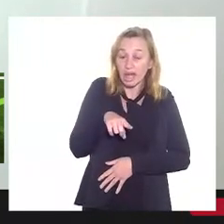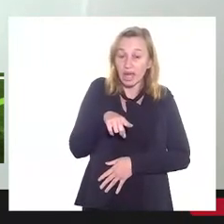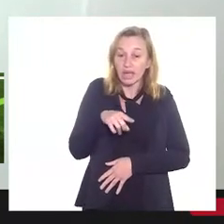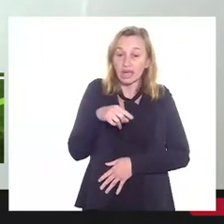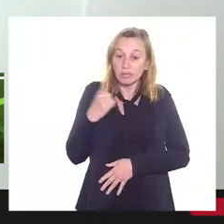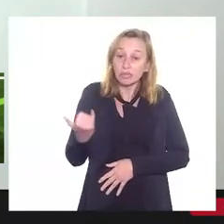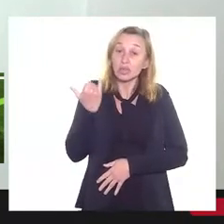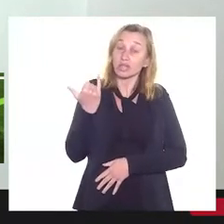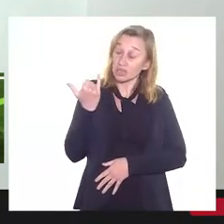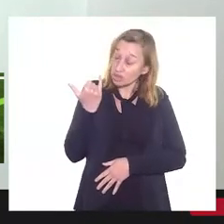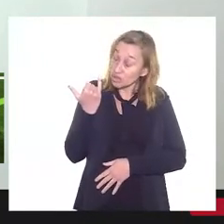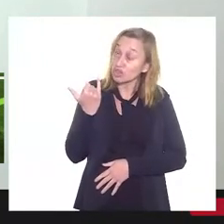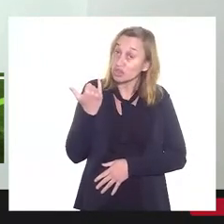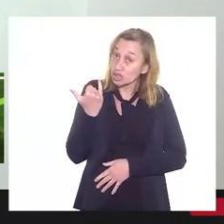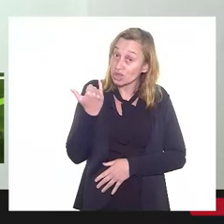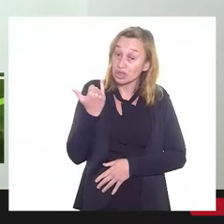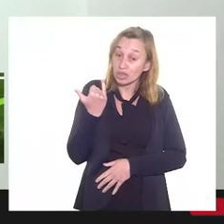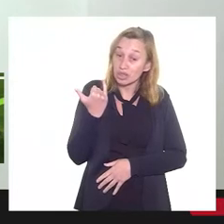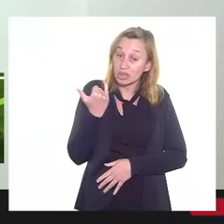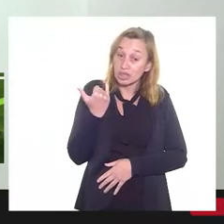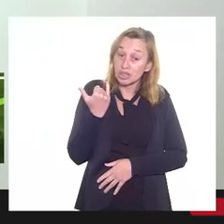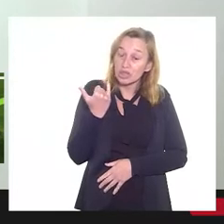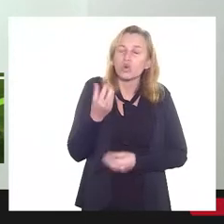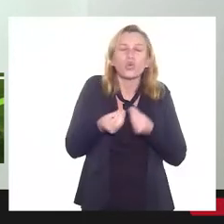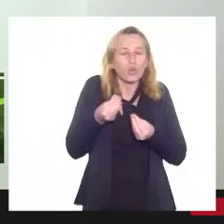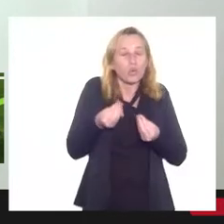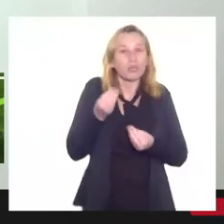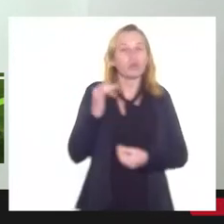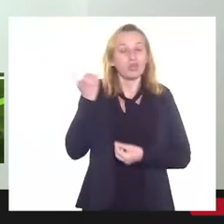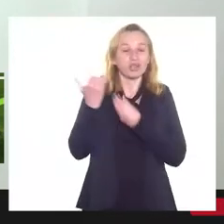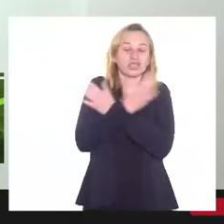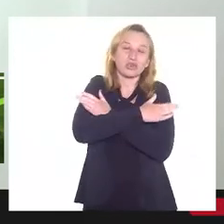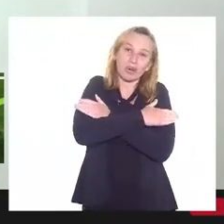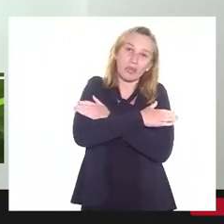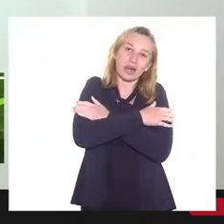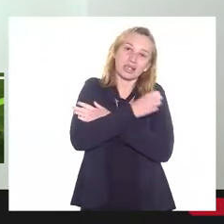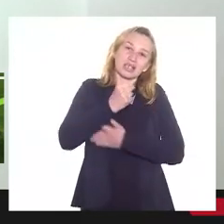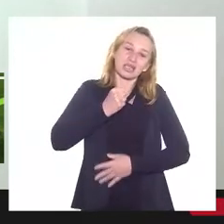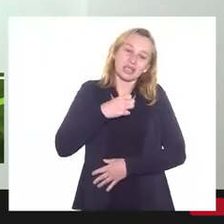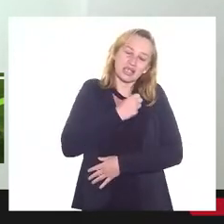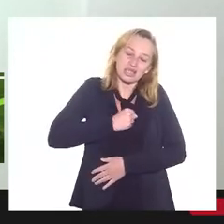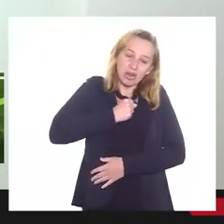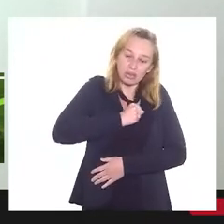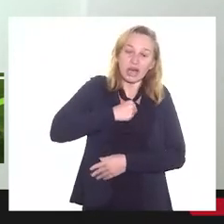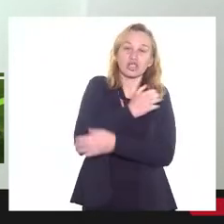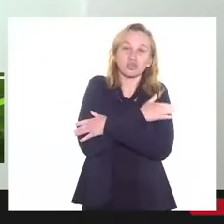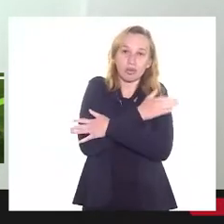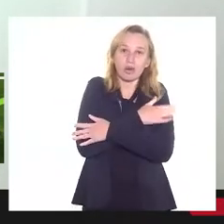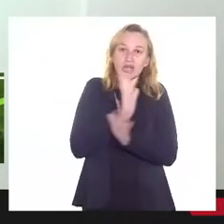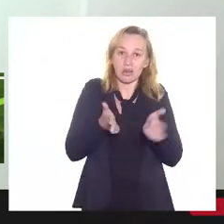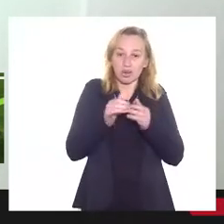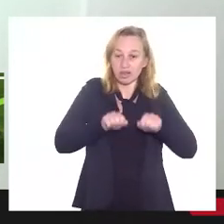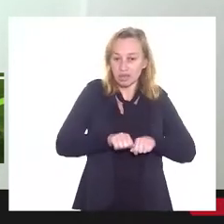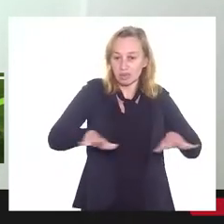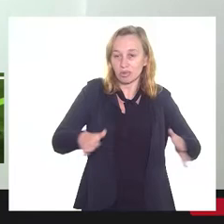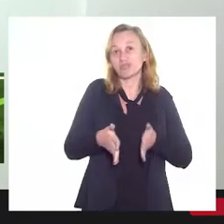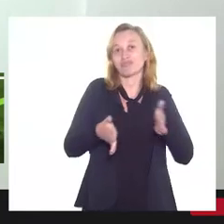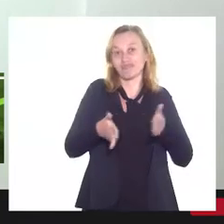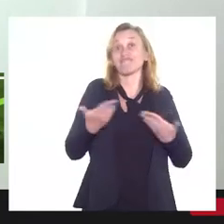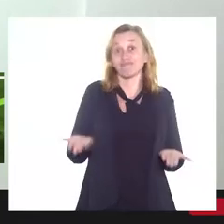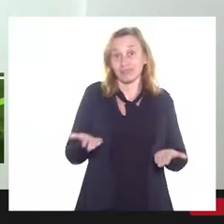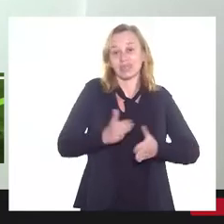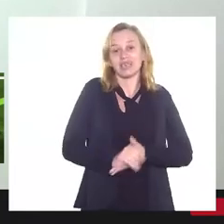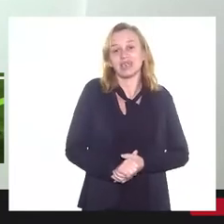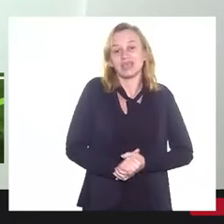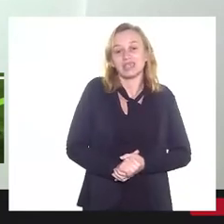propício é importante é como é importante o abraço como a gente sente falta dele agora nesse momento pandêmico né a gente